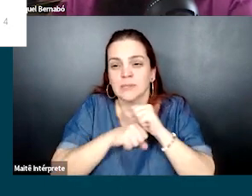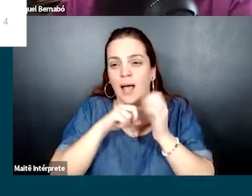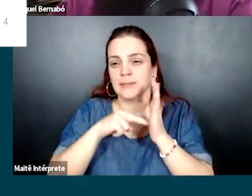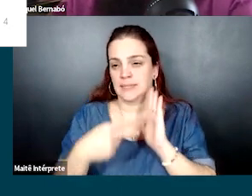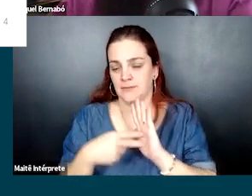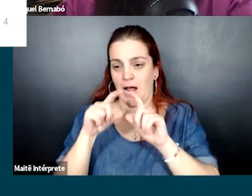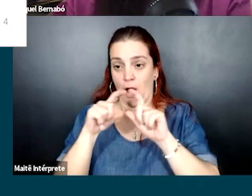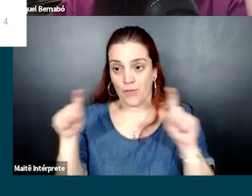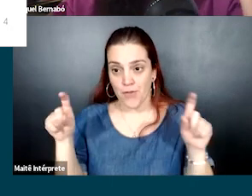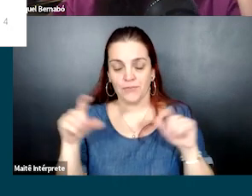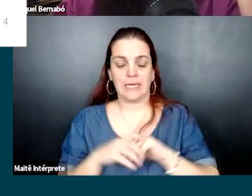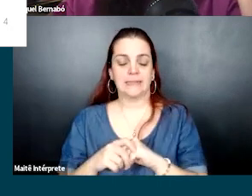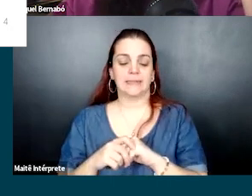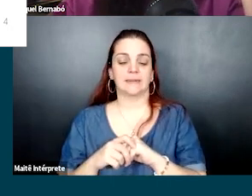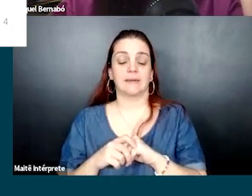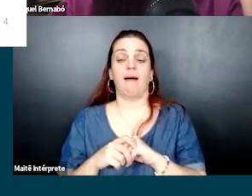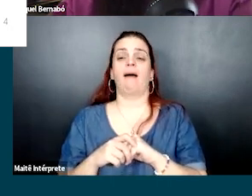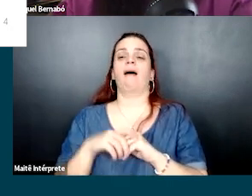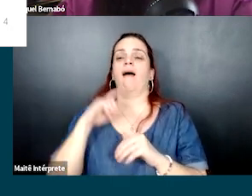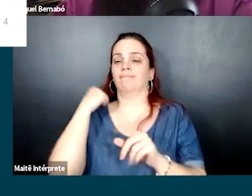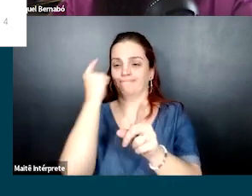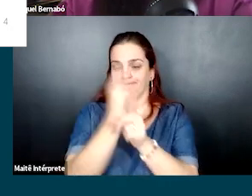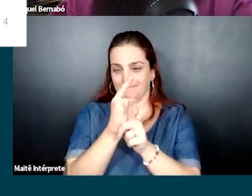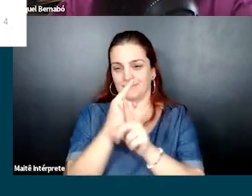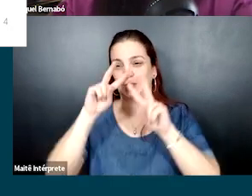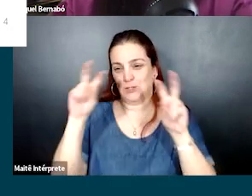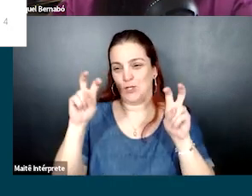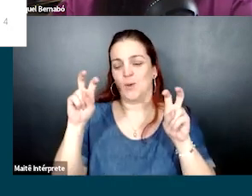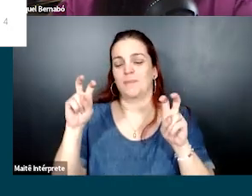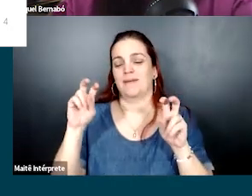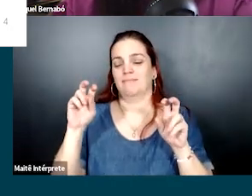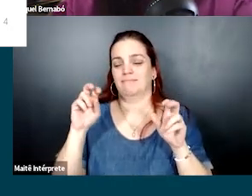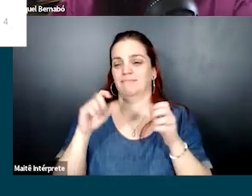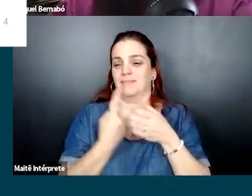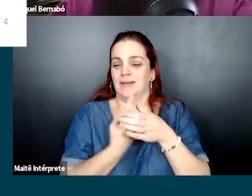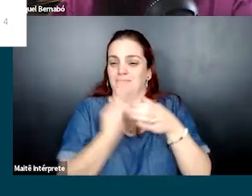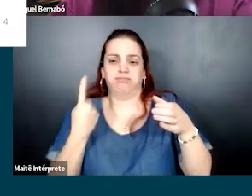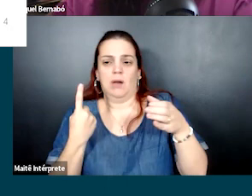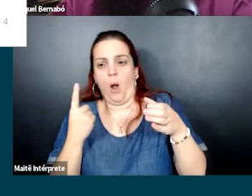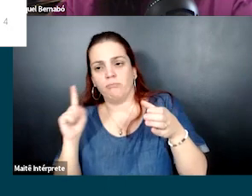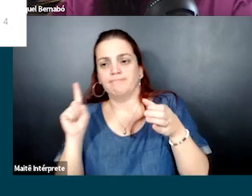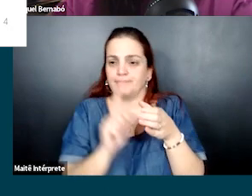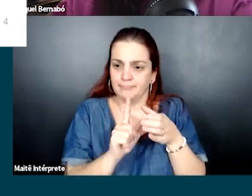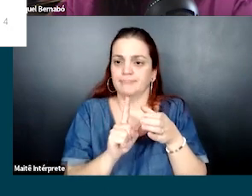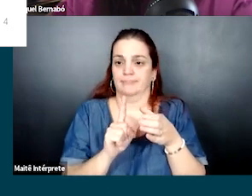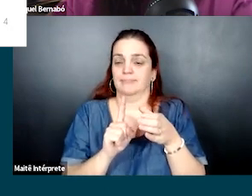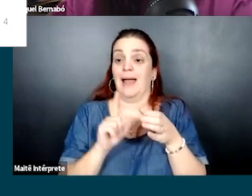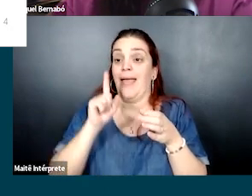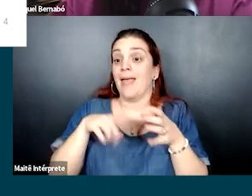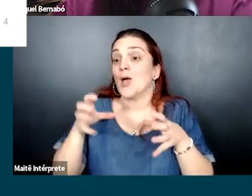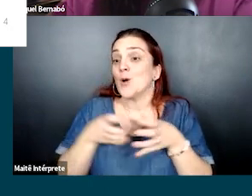o texto, vou ver se é isso mesmo, se está fazendo sentido. E aí eu descobri que, naquele contexto, Nada Sobre Nós Sem Nós era uma espécie